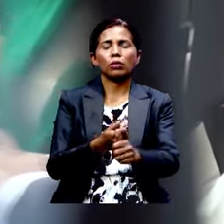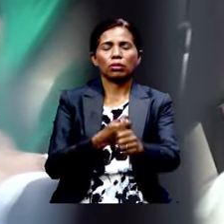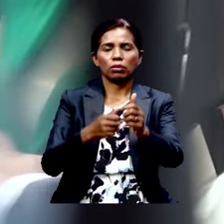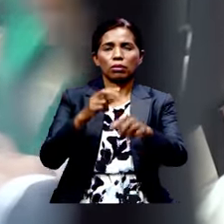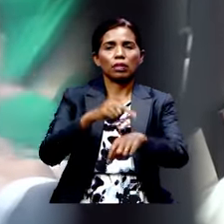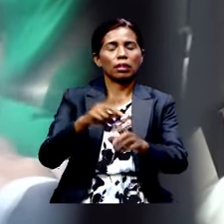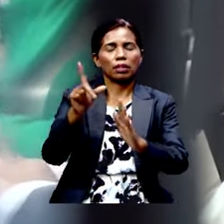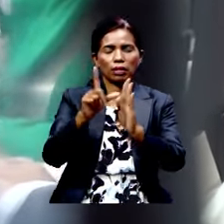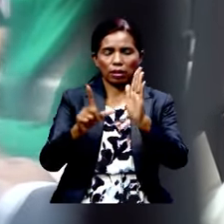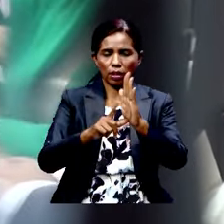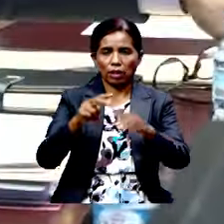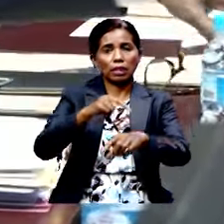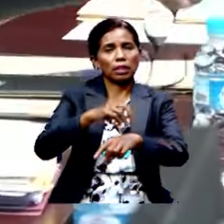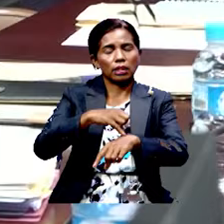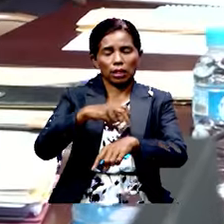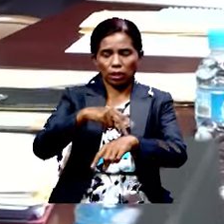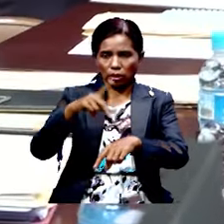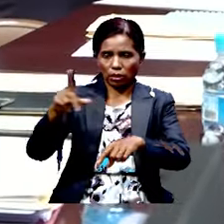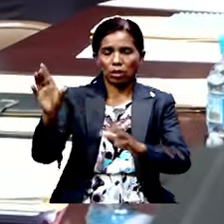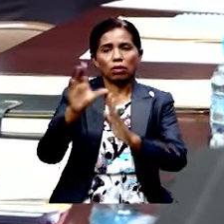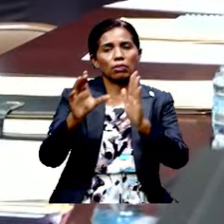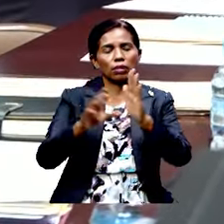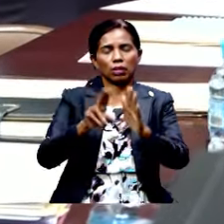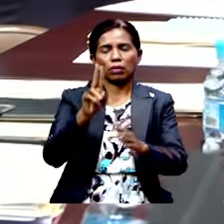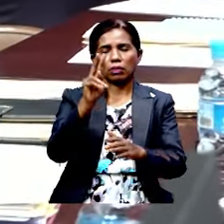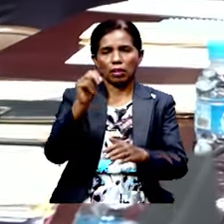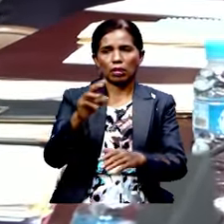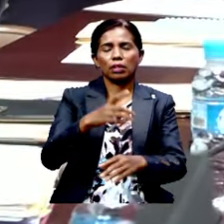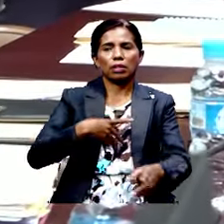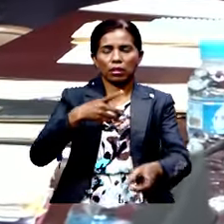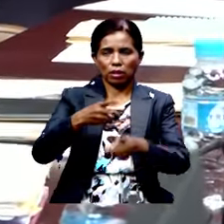Internacional, Convenção Nações Unidas NIAN, com o direito TASSI NIBE